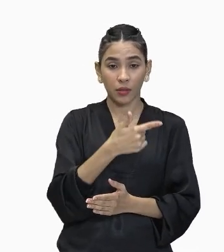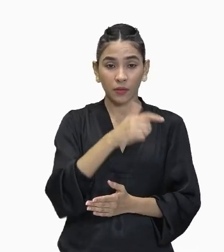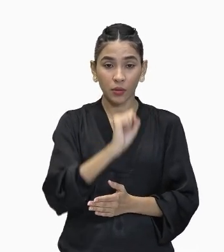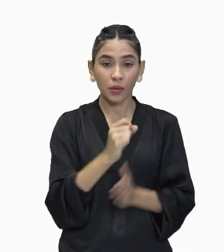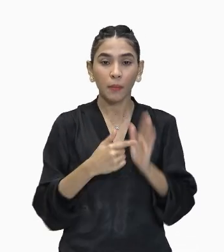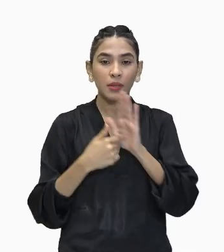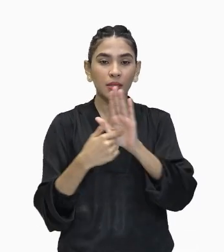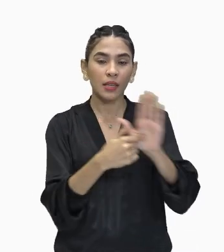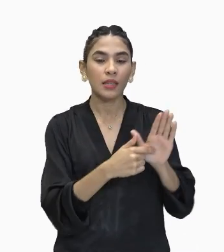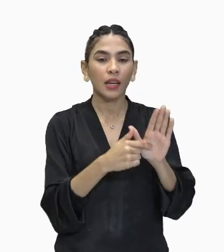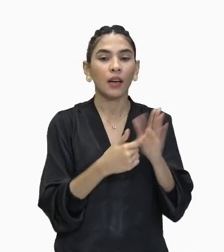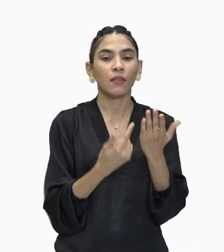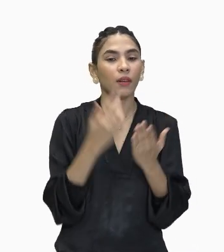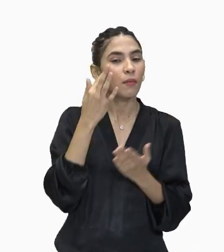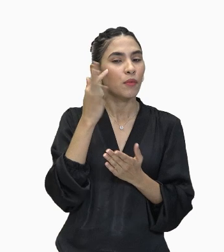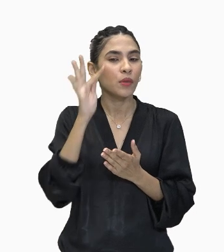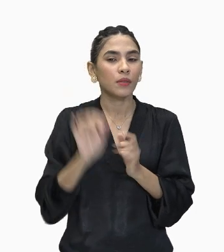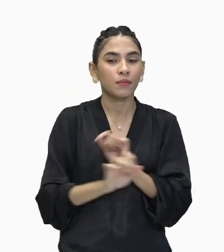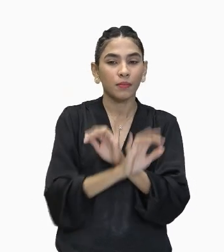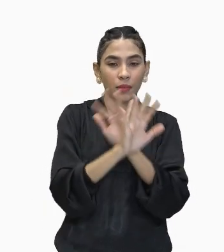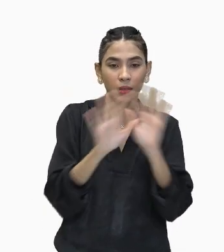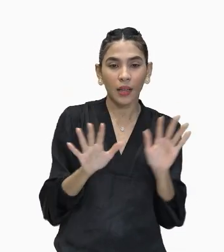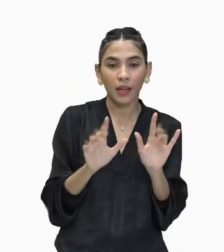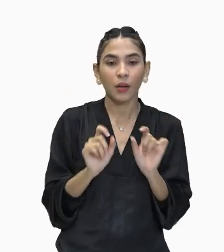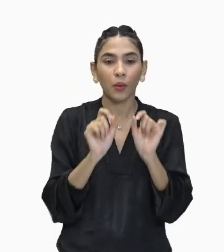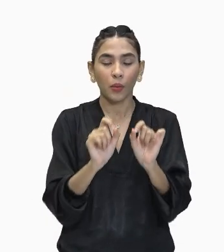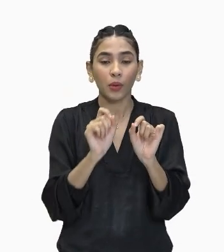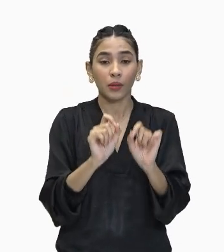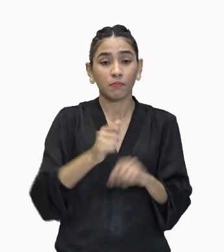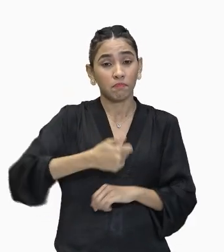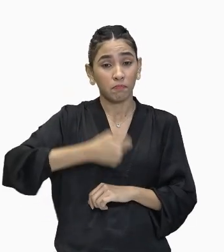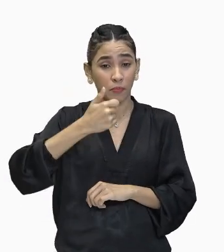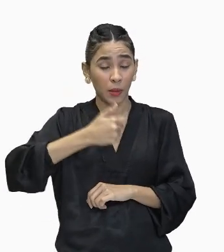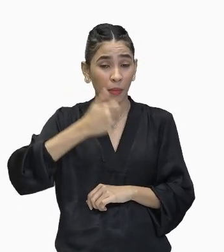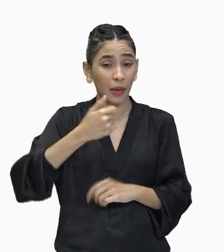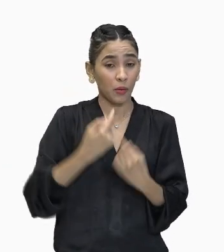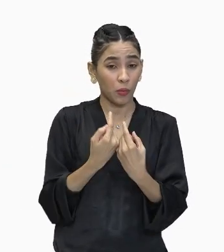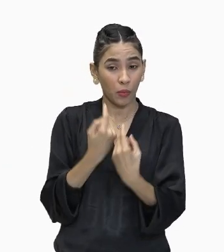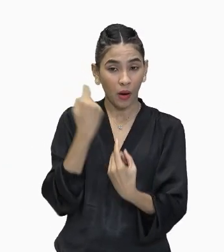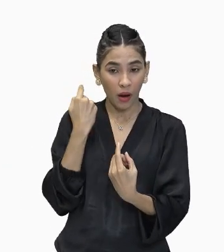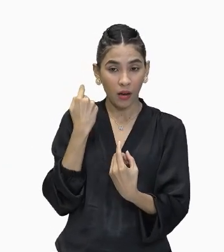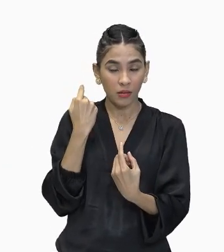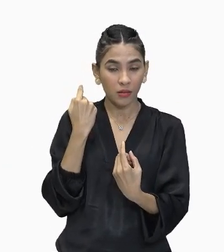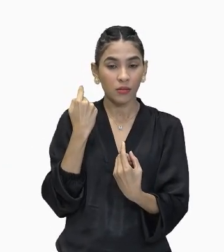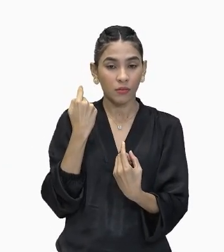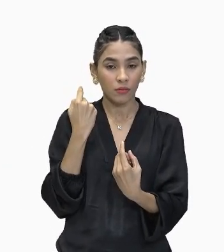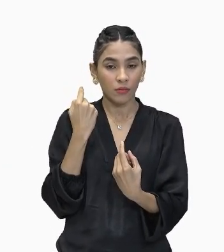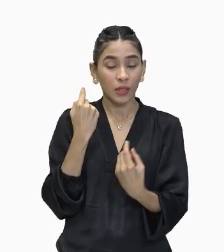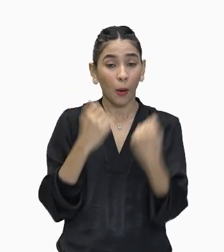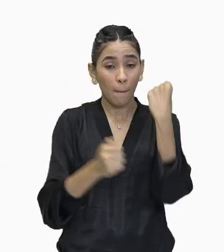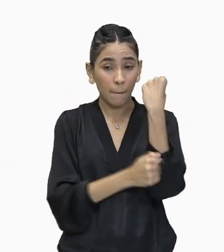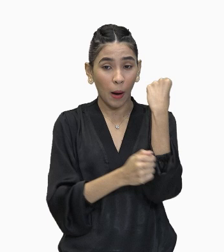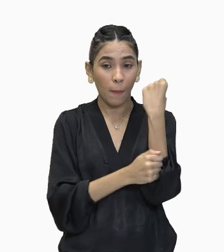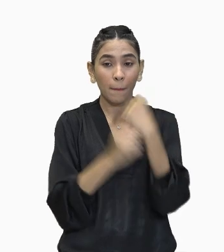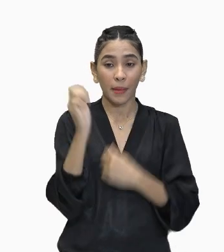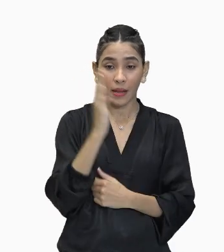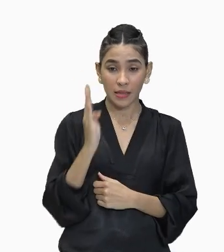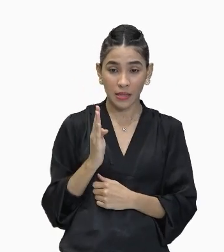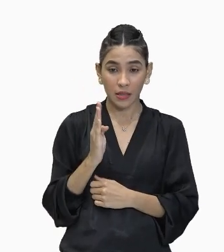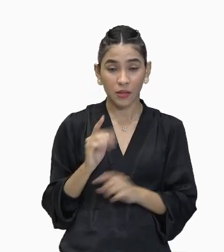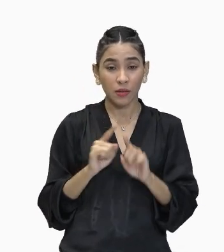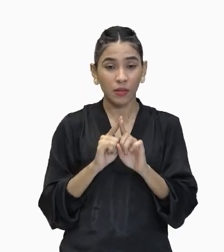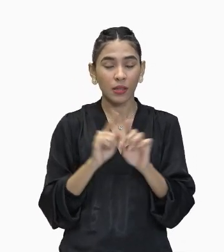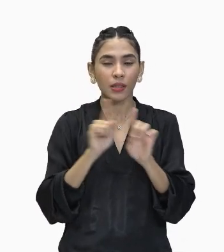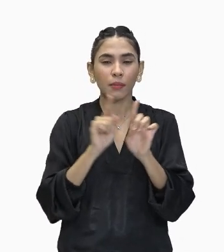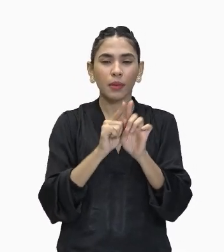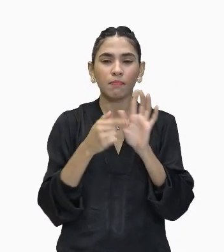uma filosofia mais clara do que o primeiro manifesto, que foi o Manifesto Pau-Brasil. E ele